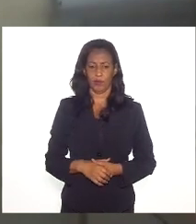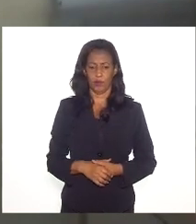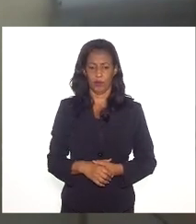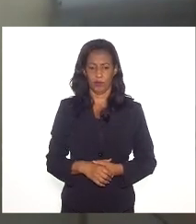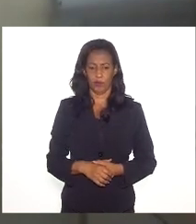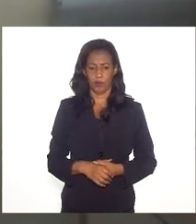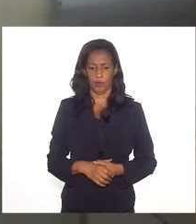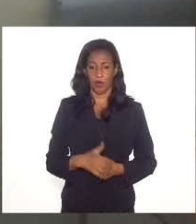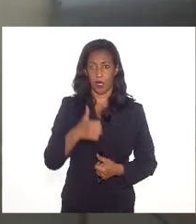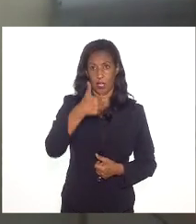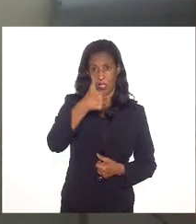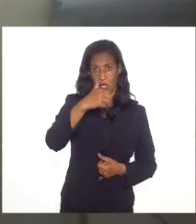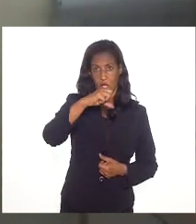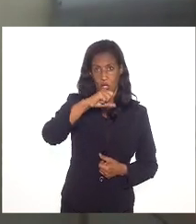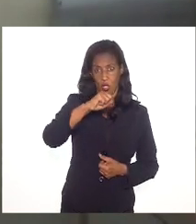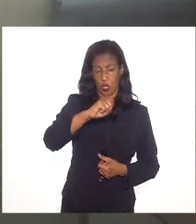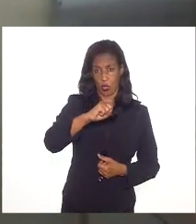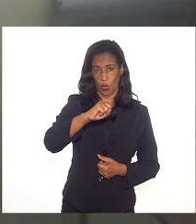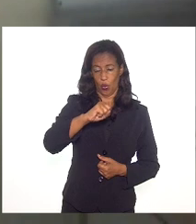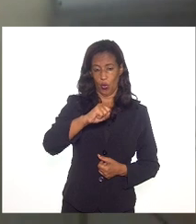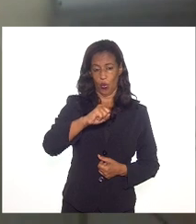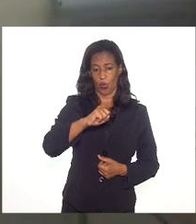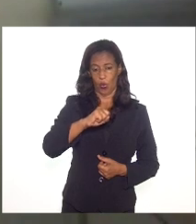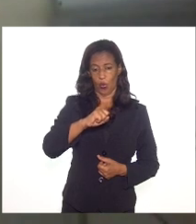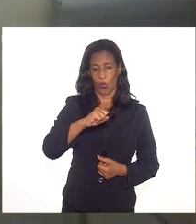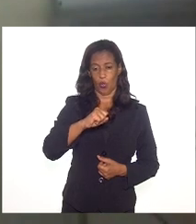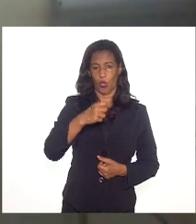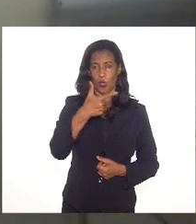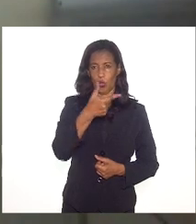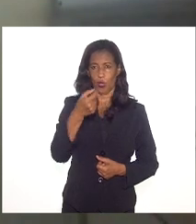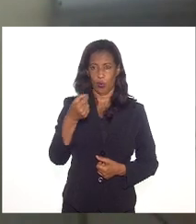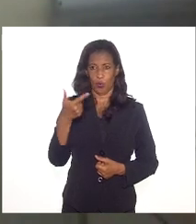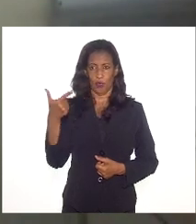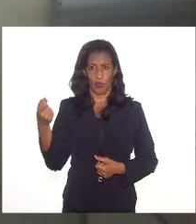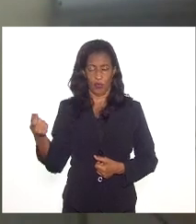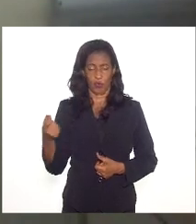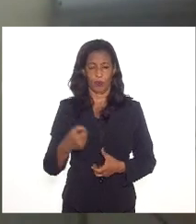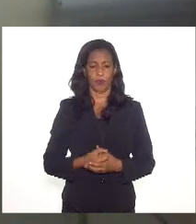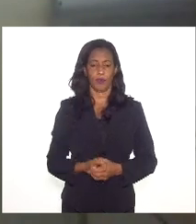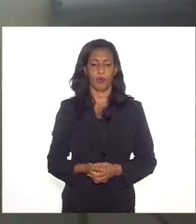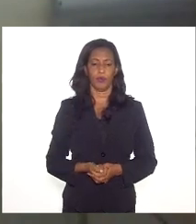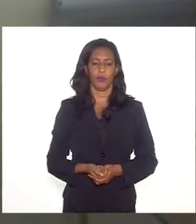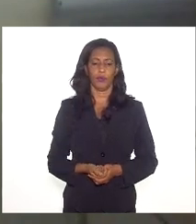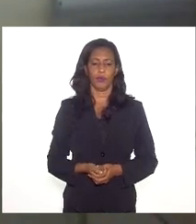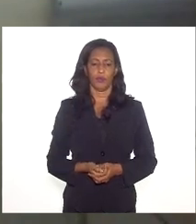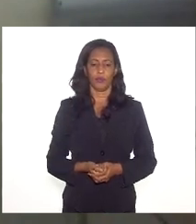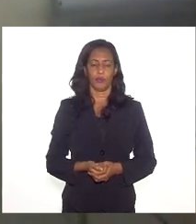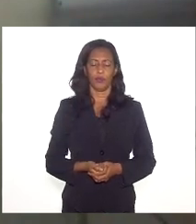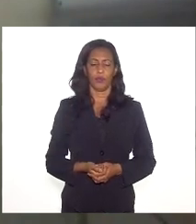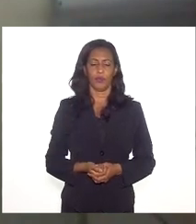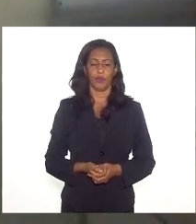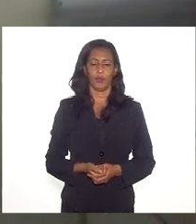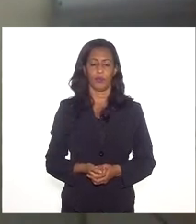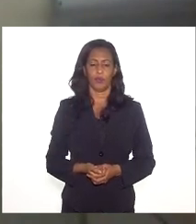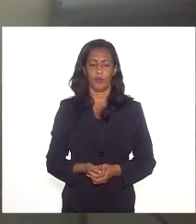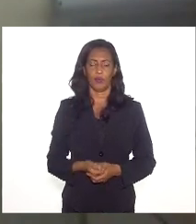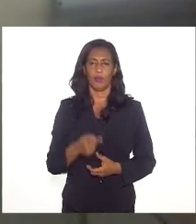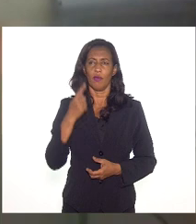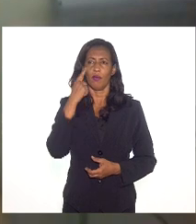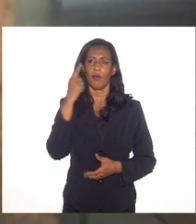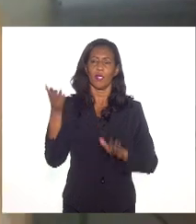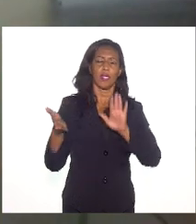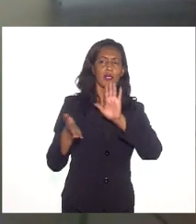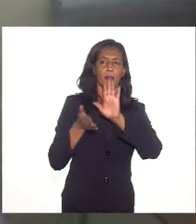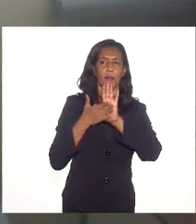de 18 foi de 20, o de 17 foi de 19, e o 19 de 17, se essa proposta